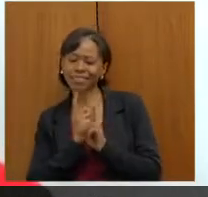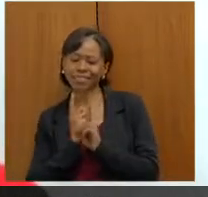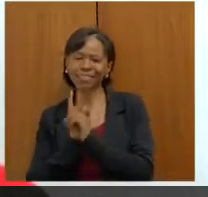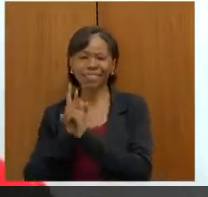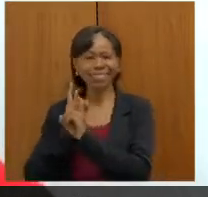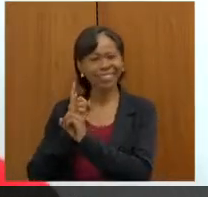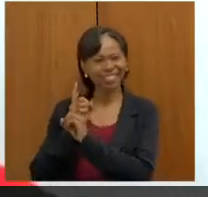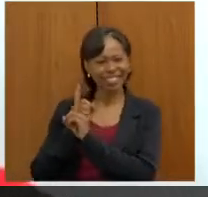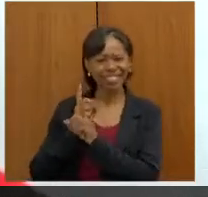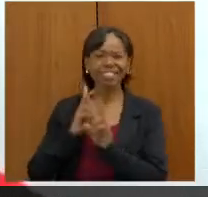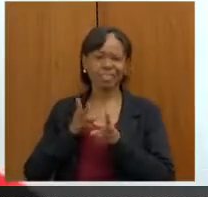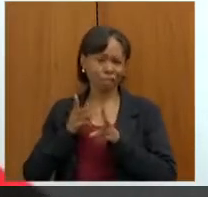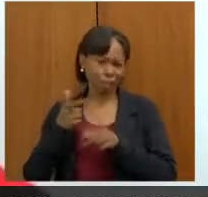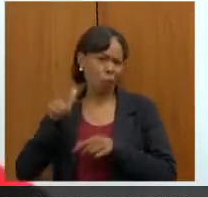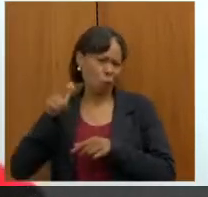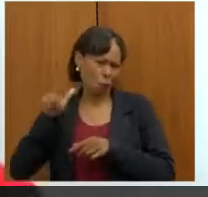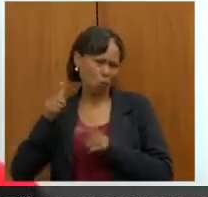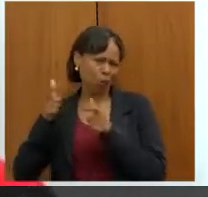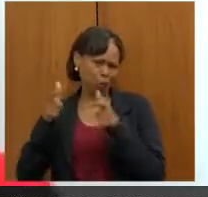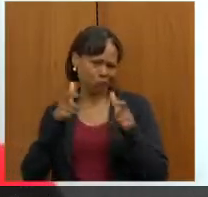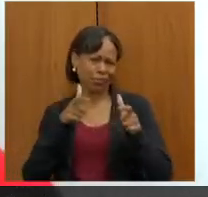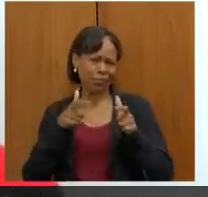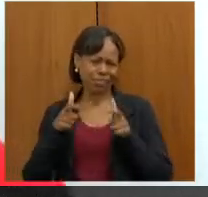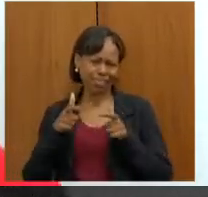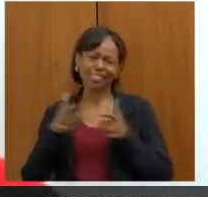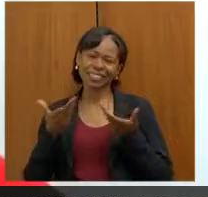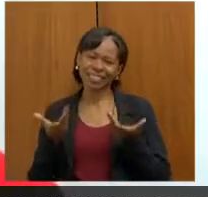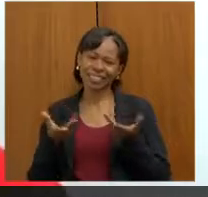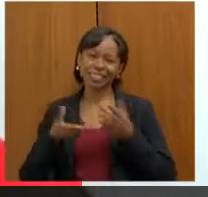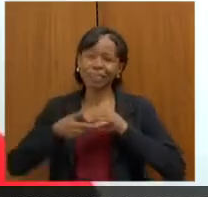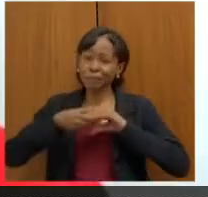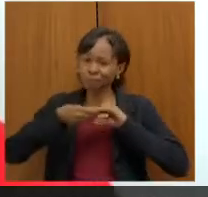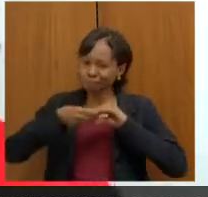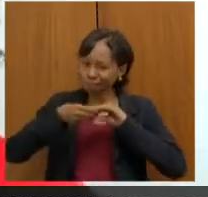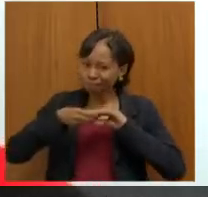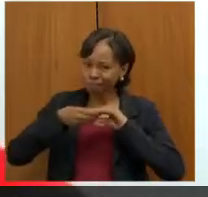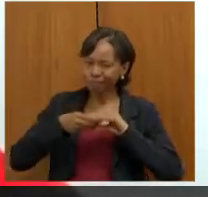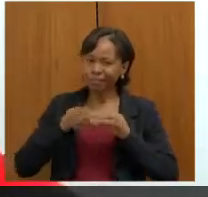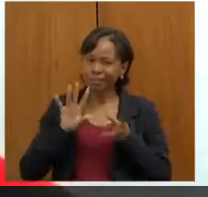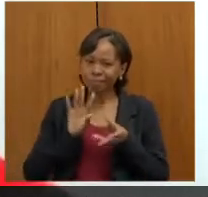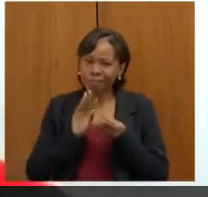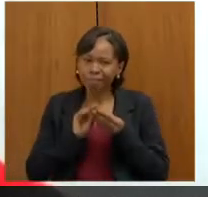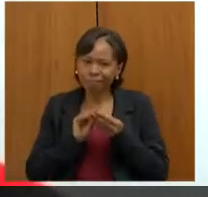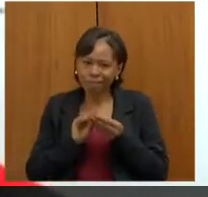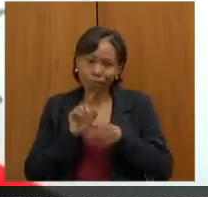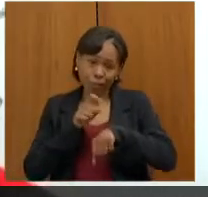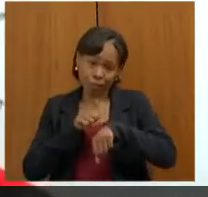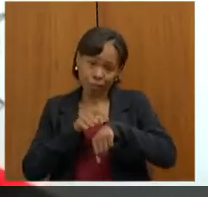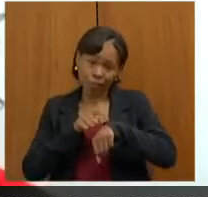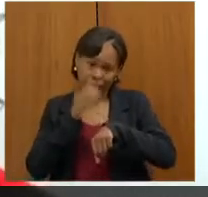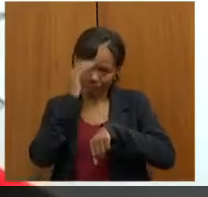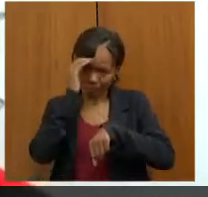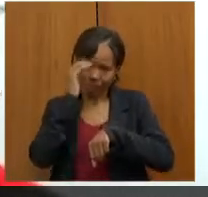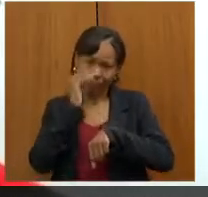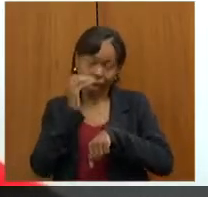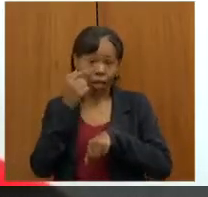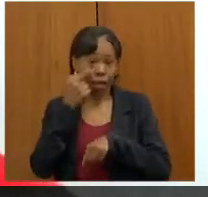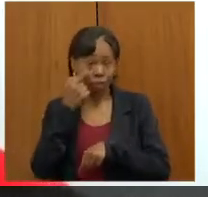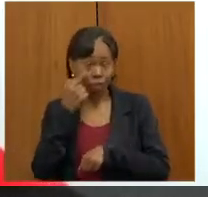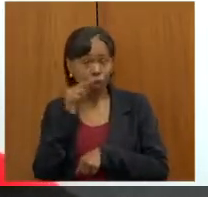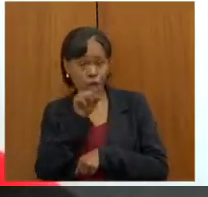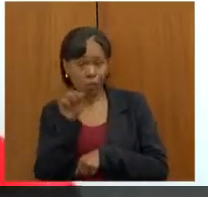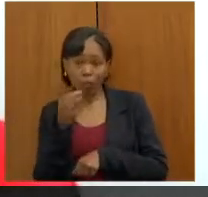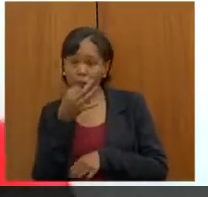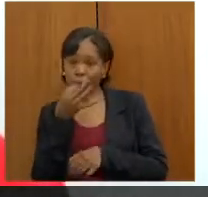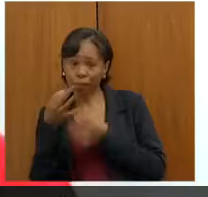durante as atividades que a gente realiza eu farei uma saudação breve nessa manhã em função do tempo a gente também quer ouvir vocês estão